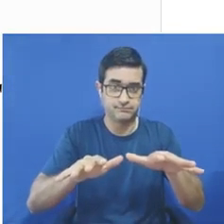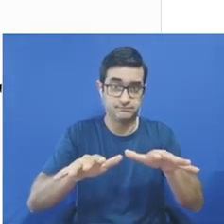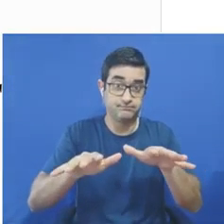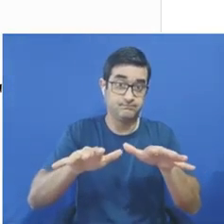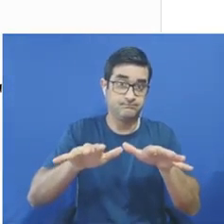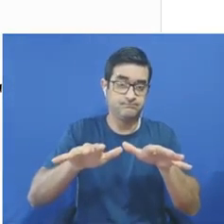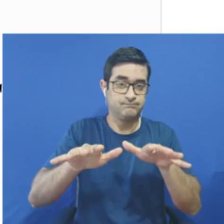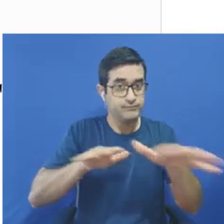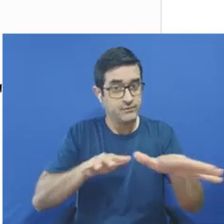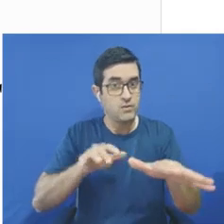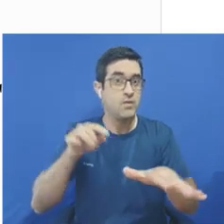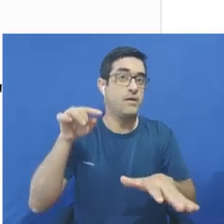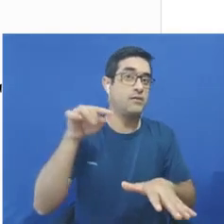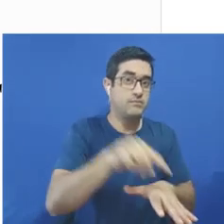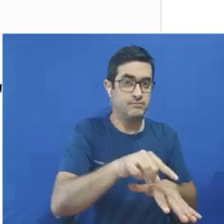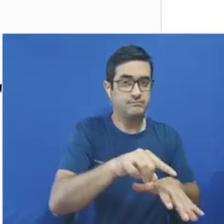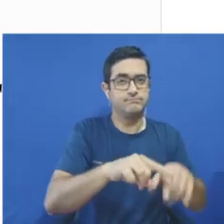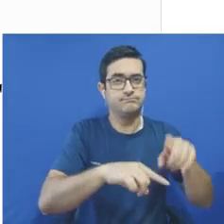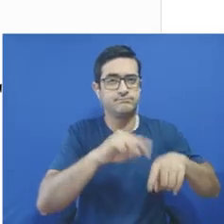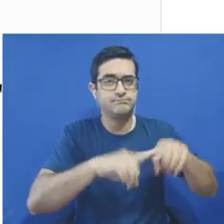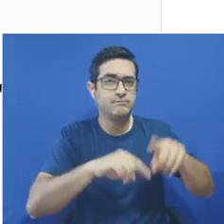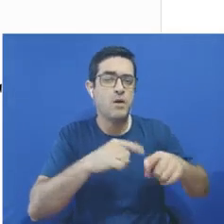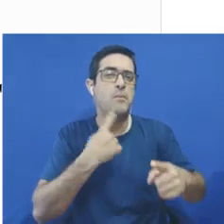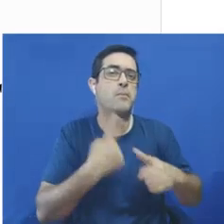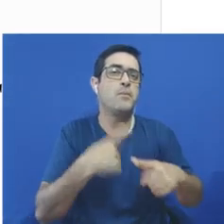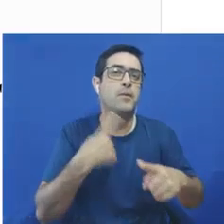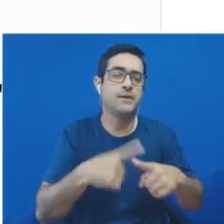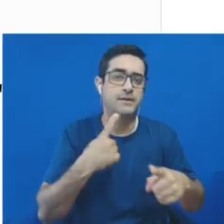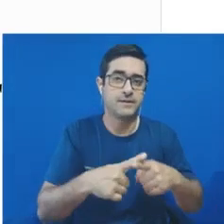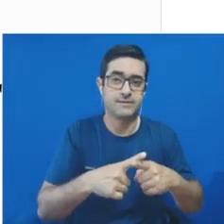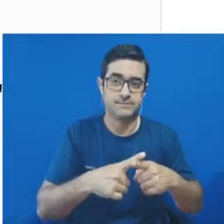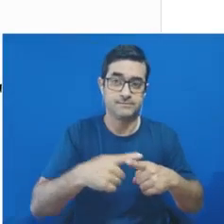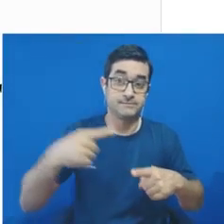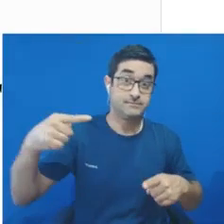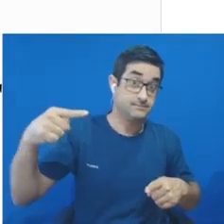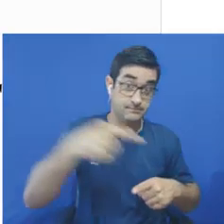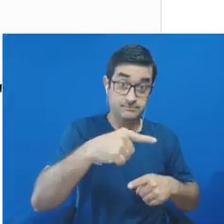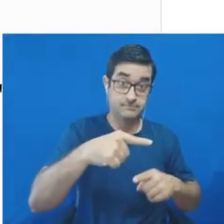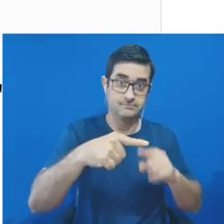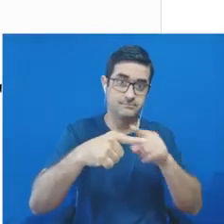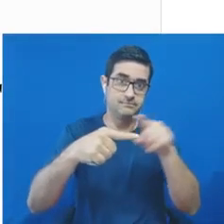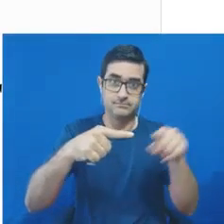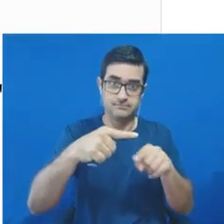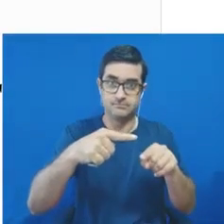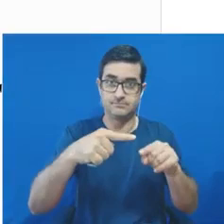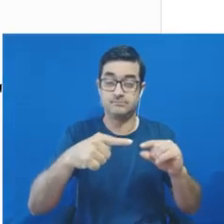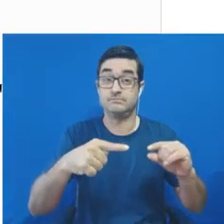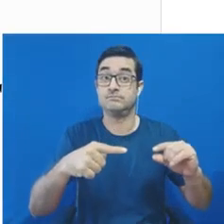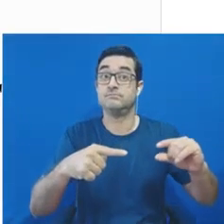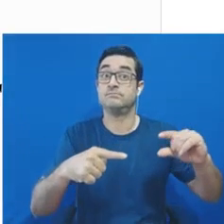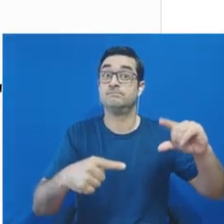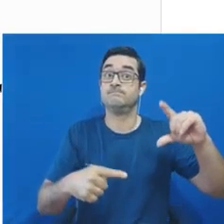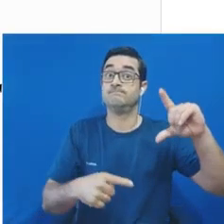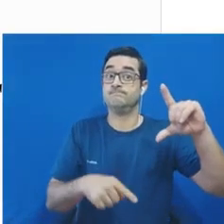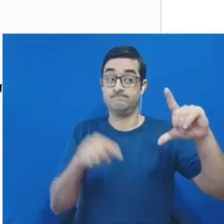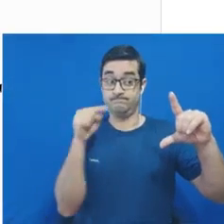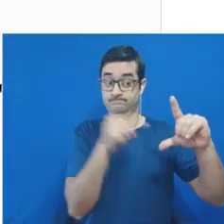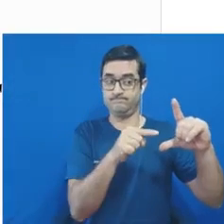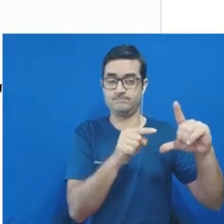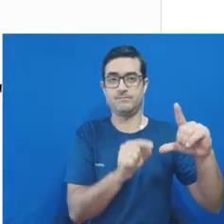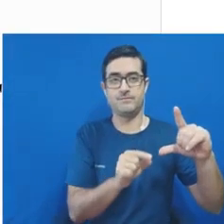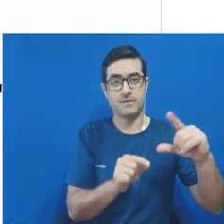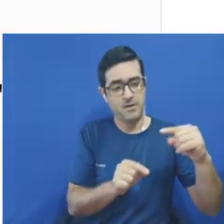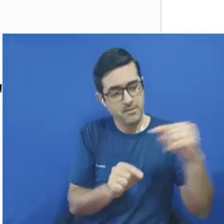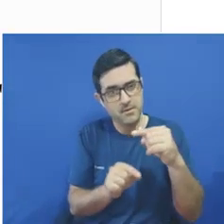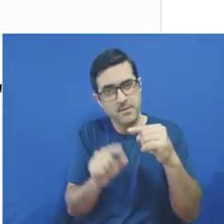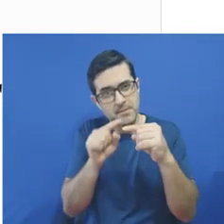reagentes, dos produtos. Por quê? Porque a seta maior está direcionada para o lado dos produtos,